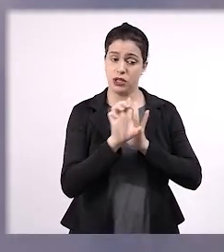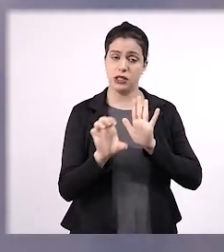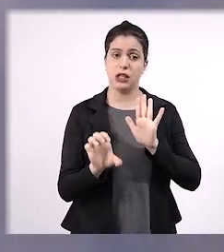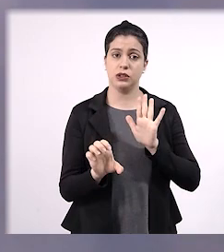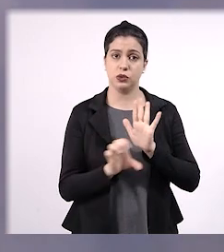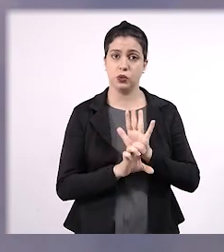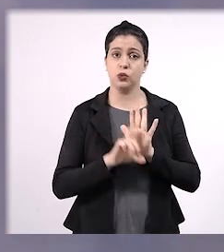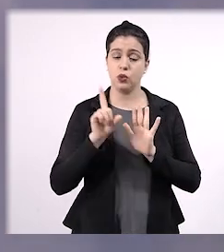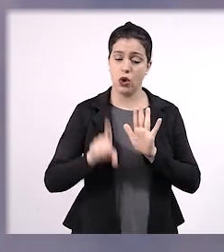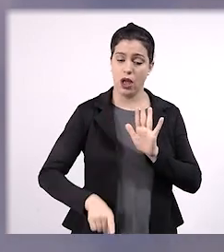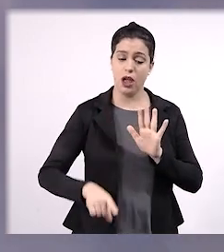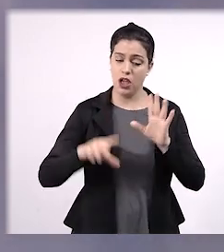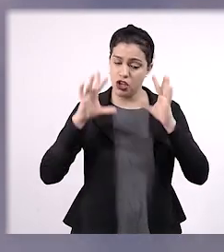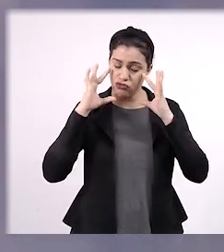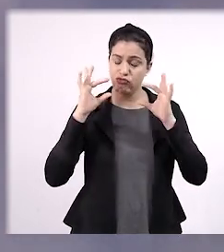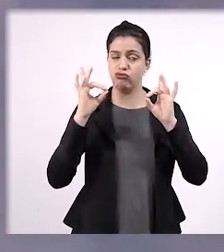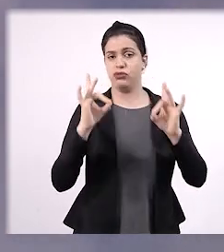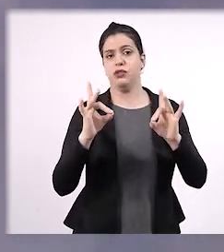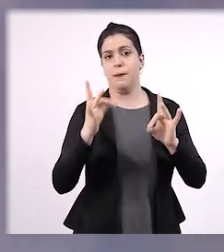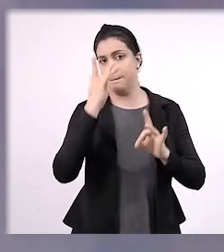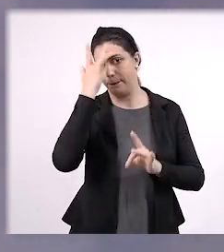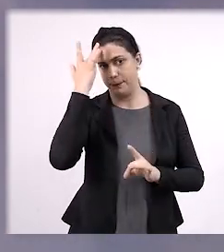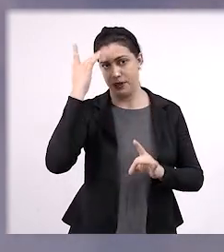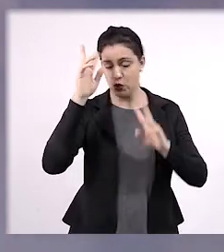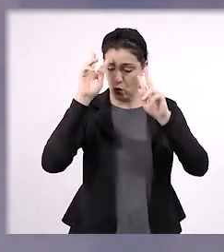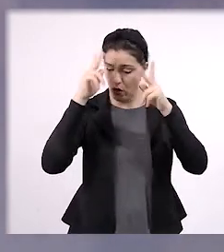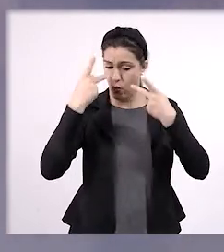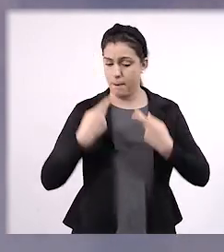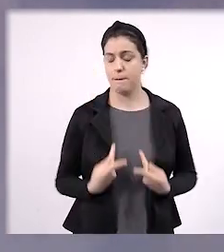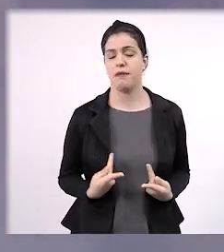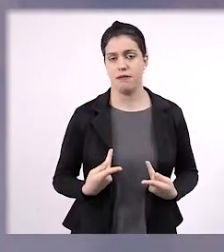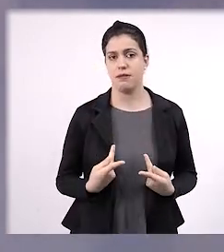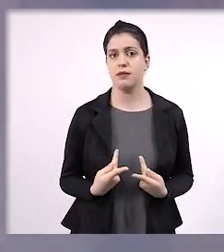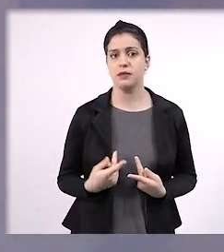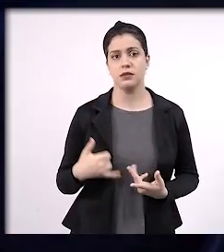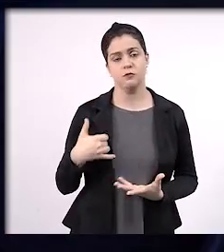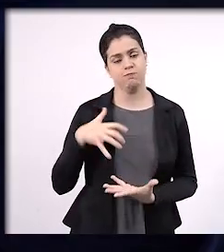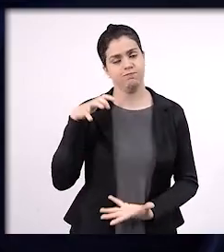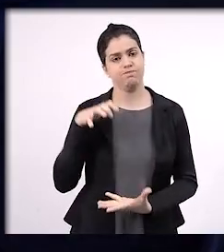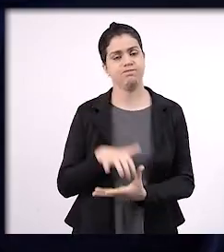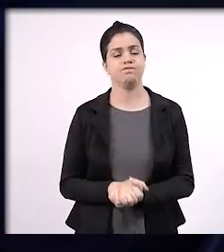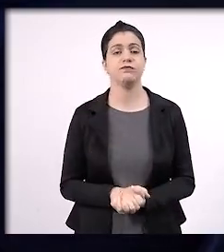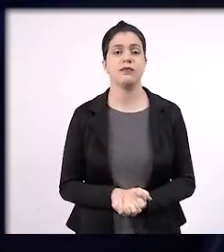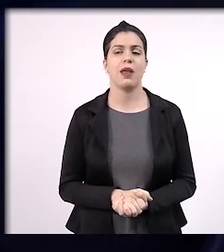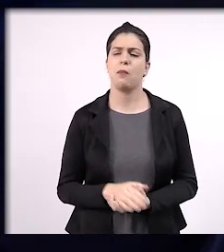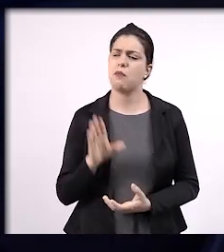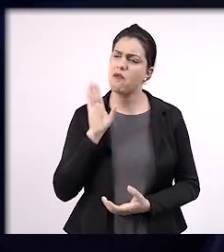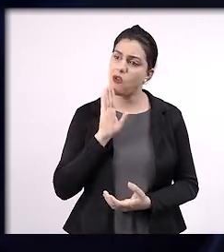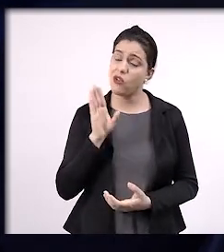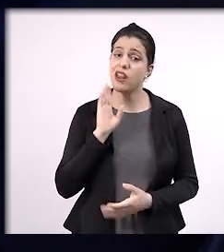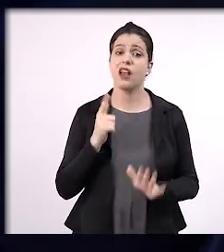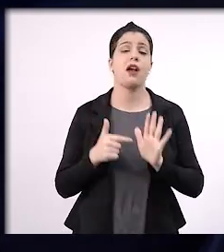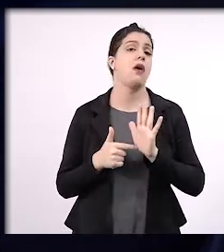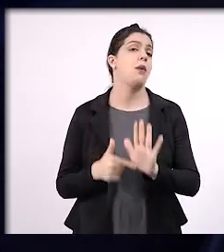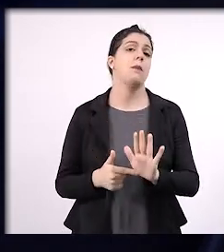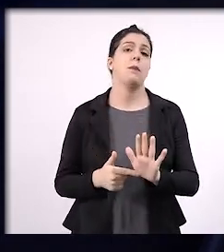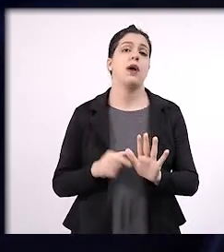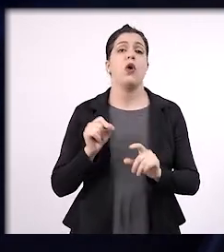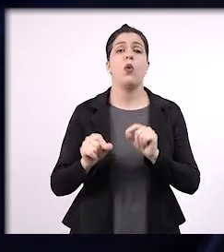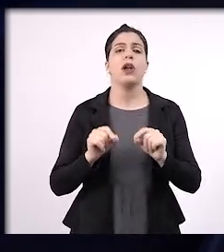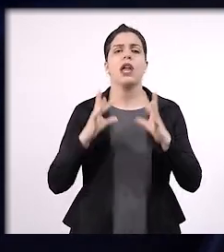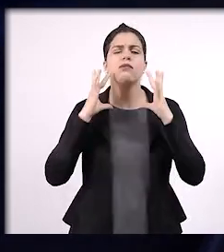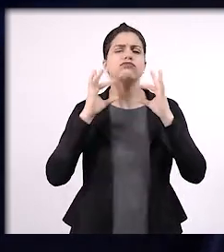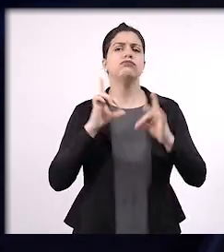Idoso é garantir a dignidade da pessoa humana e a dignidade do idoso. Muito legal a gente destacar que, para